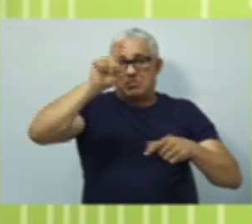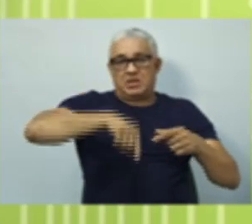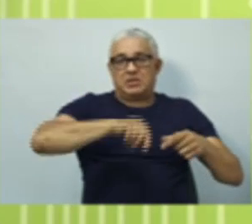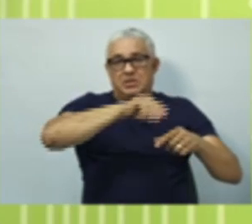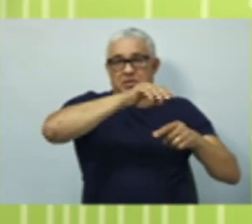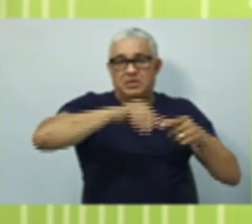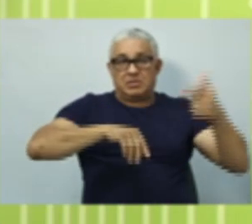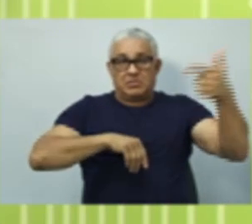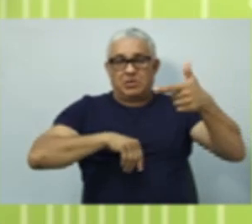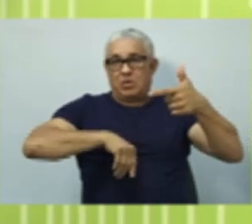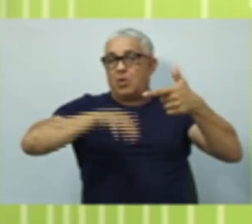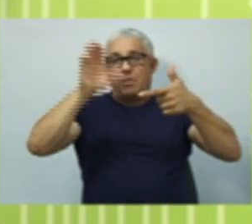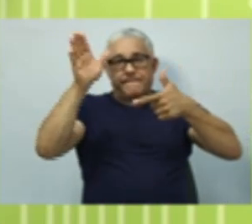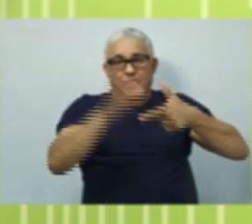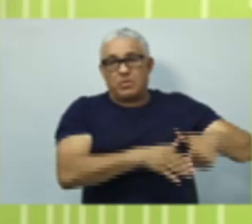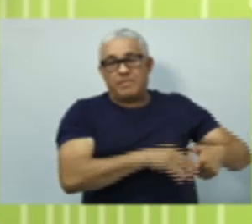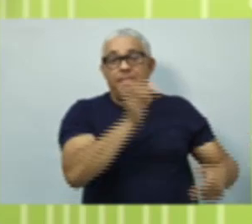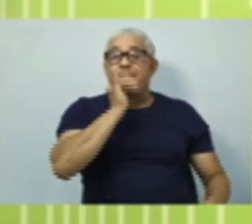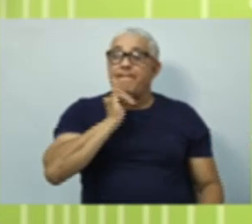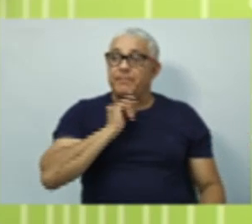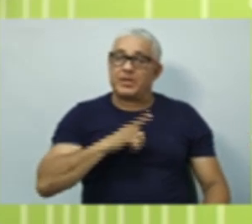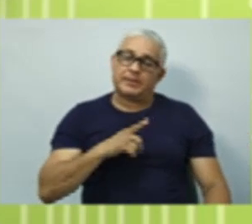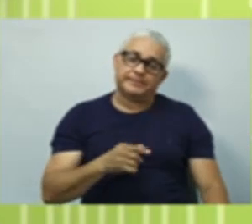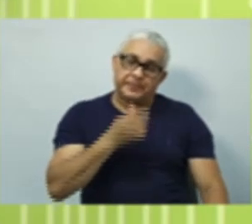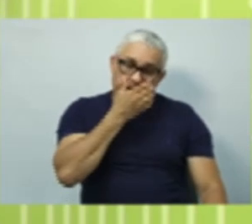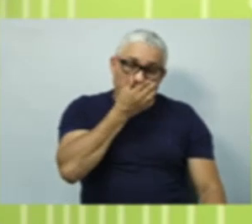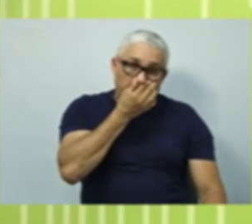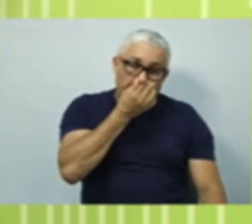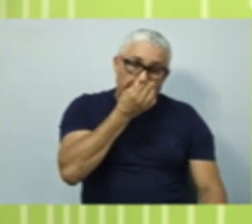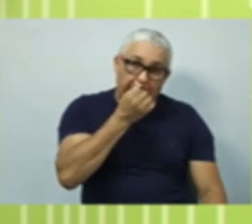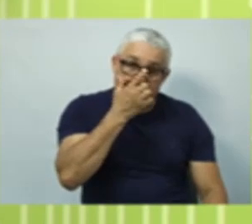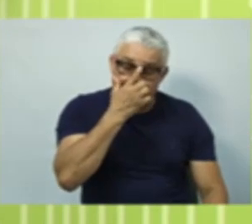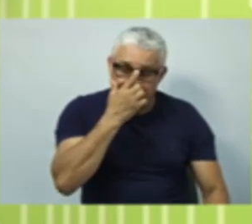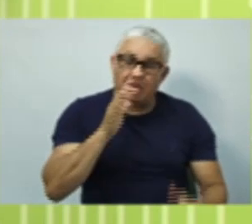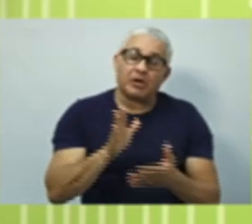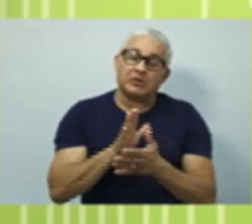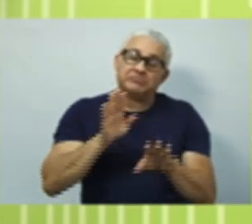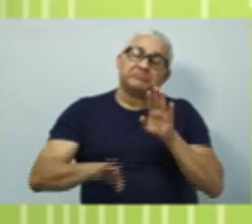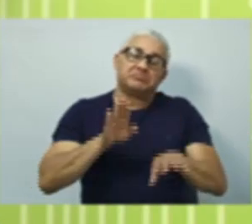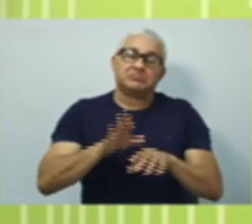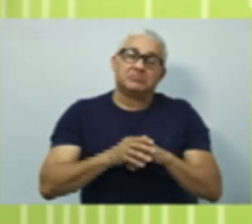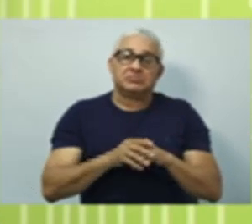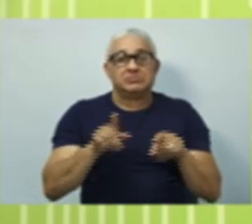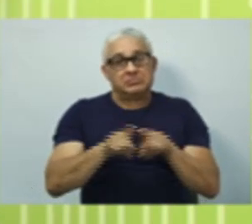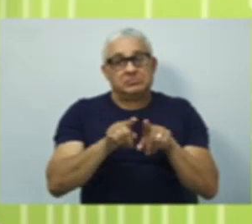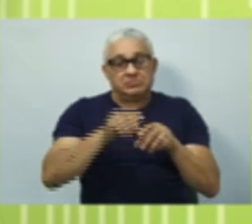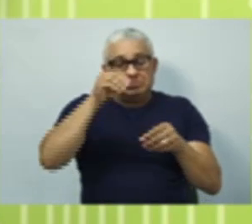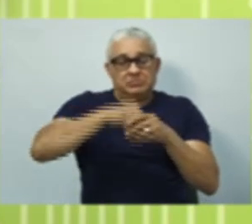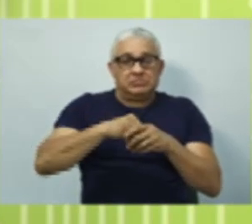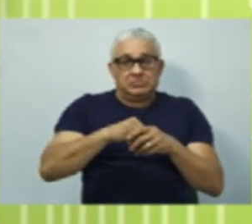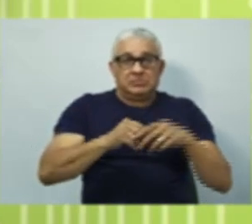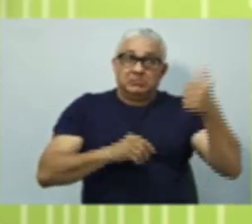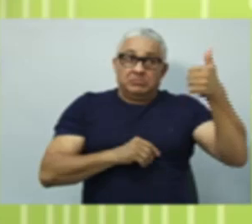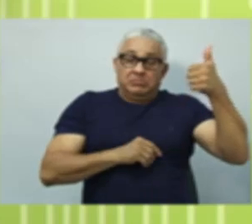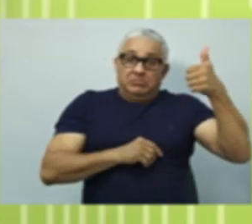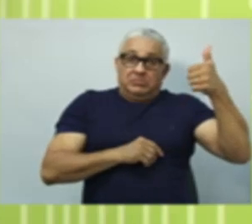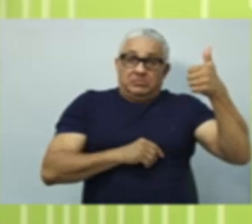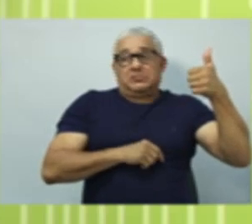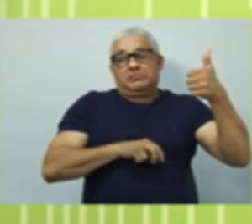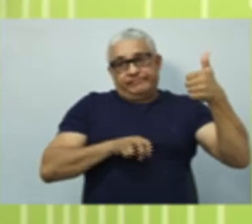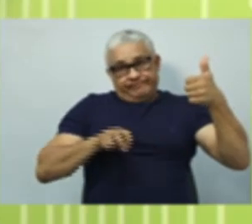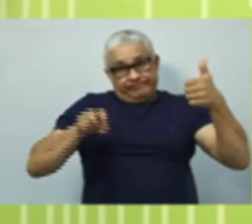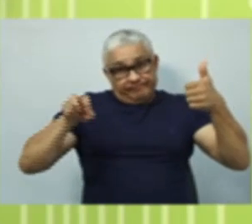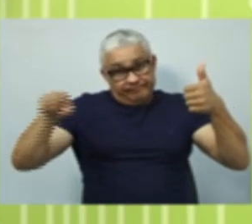secundário. Mas, por exemplo, aí, muitas vezes, no mercado, o setor primário vai lá, aí